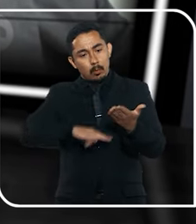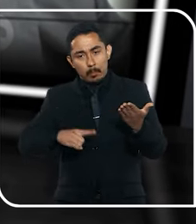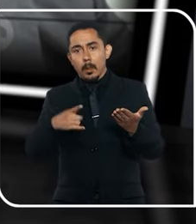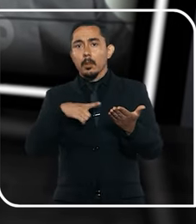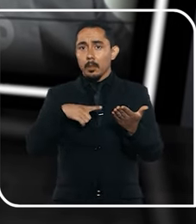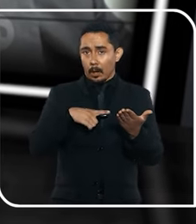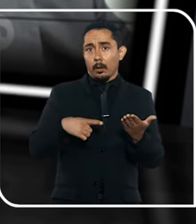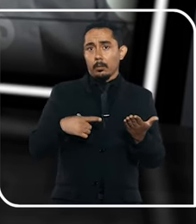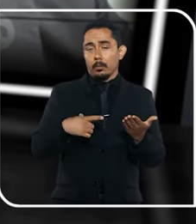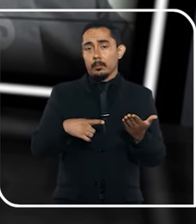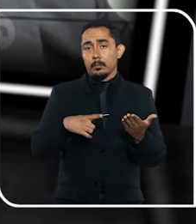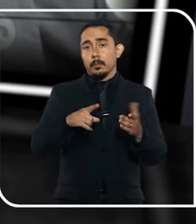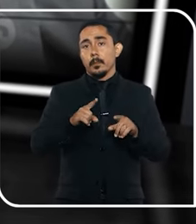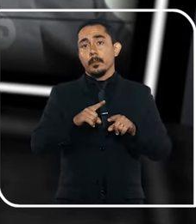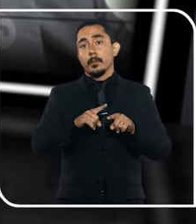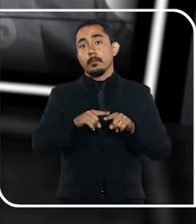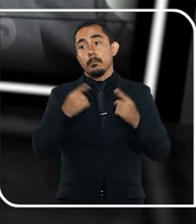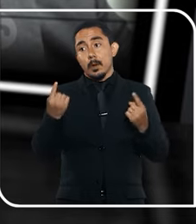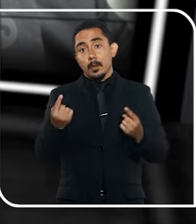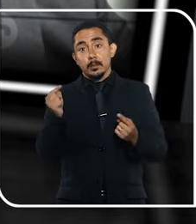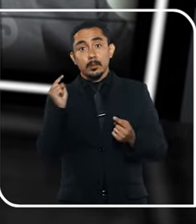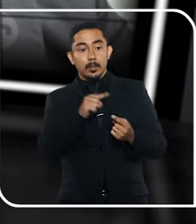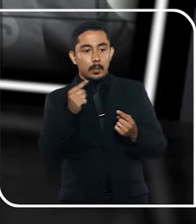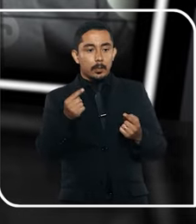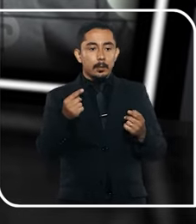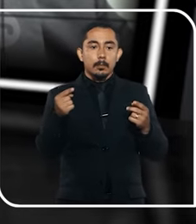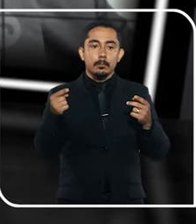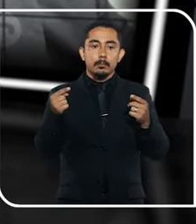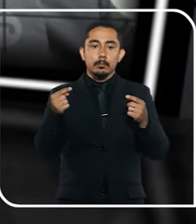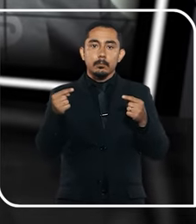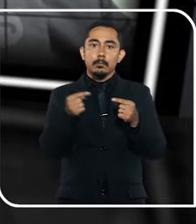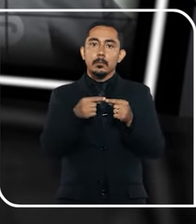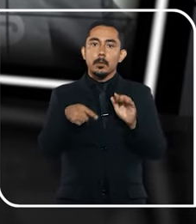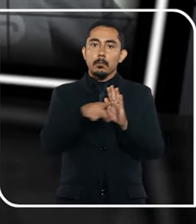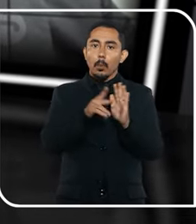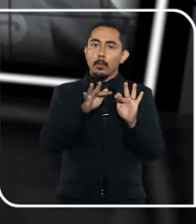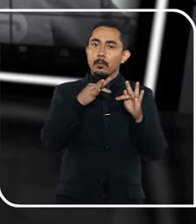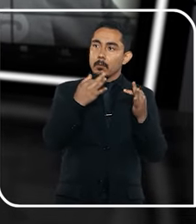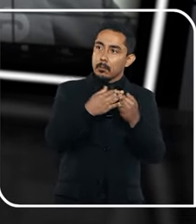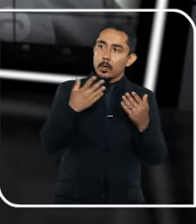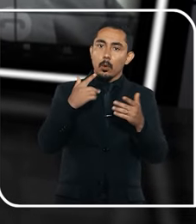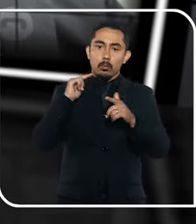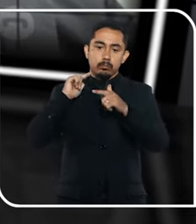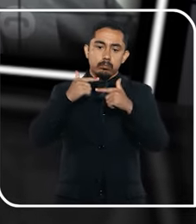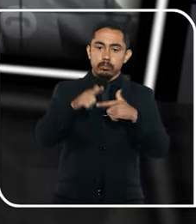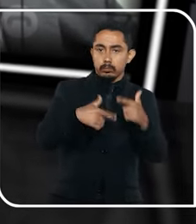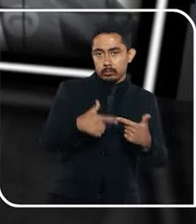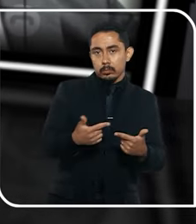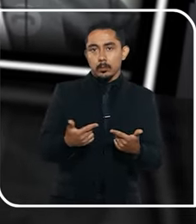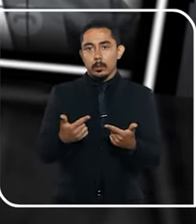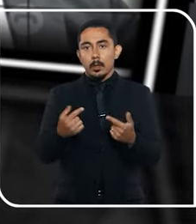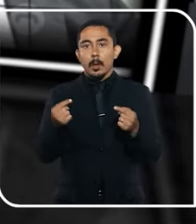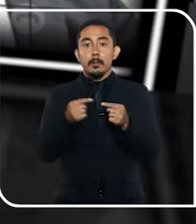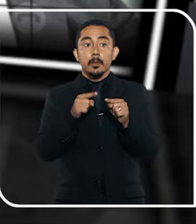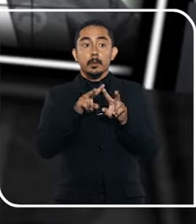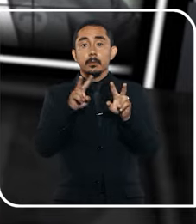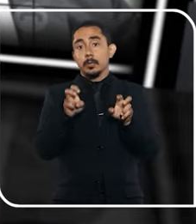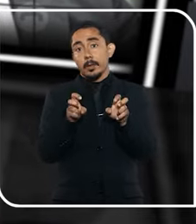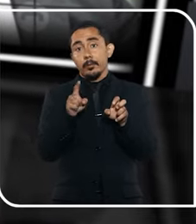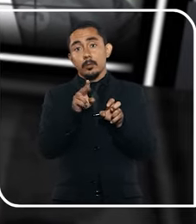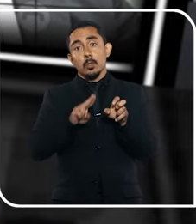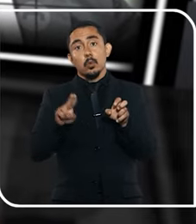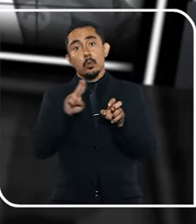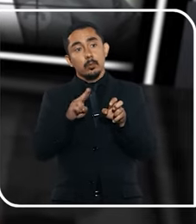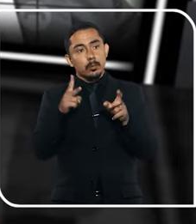é um ativo valorado que no mundo da família e sucessões, você acaba